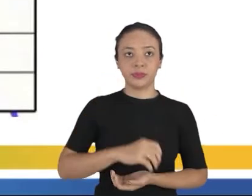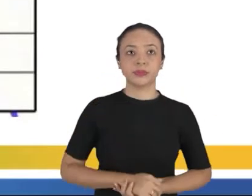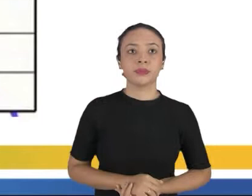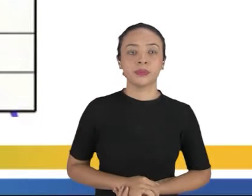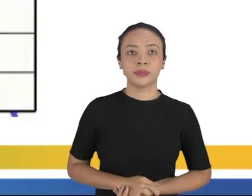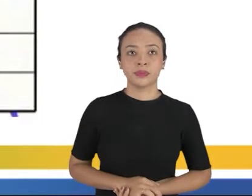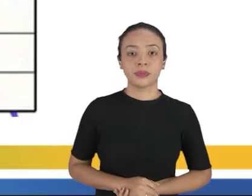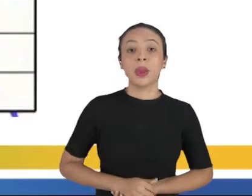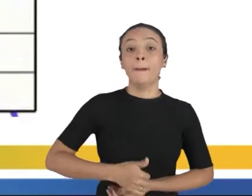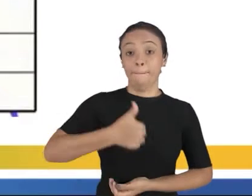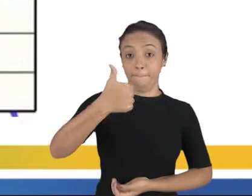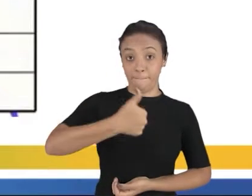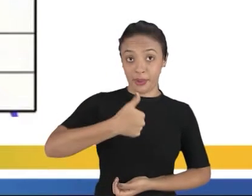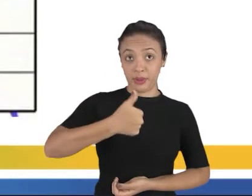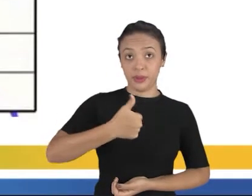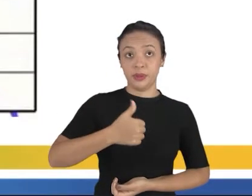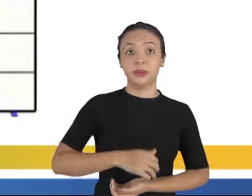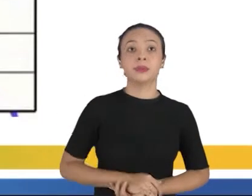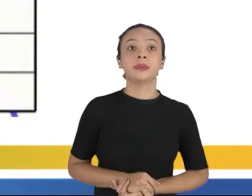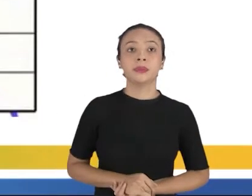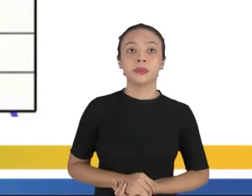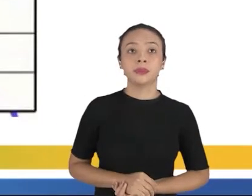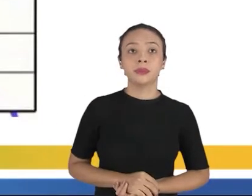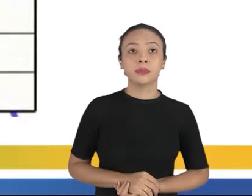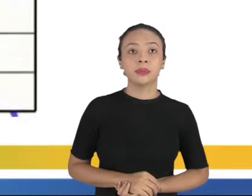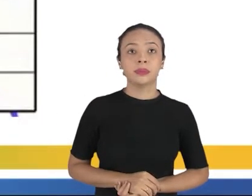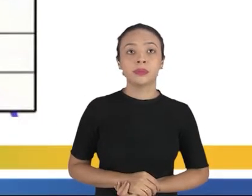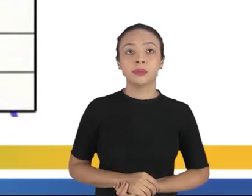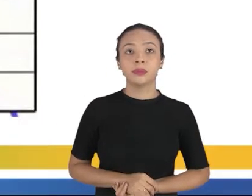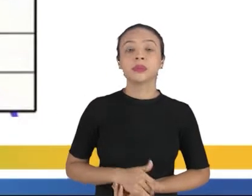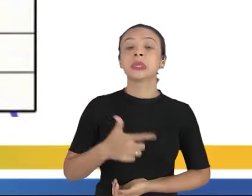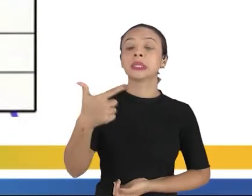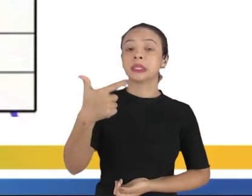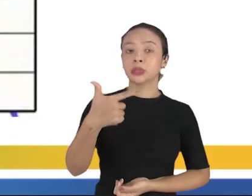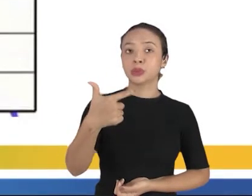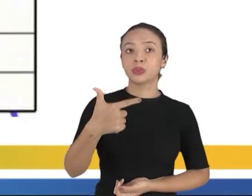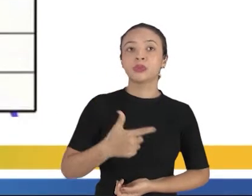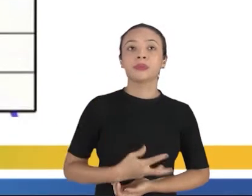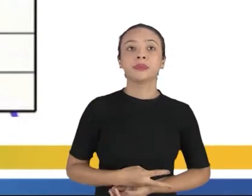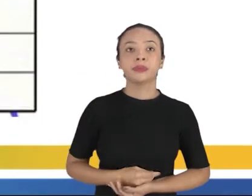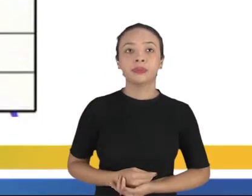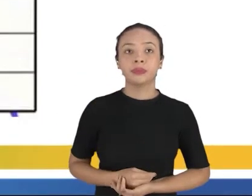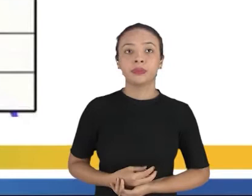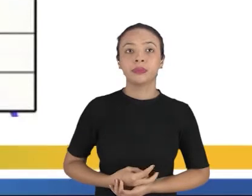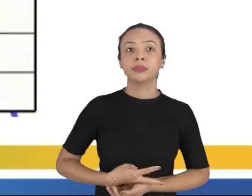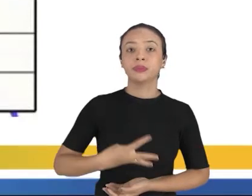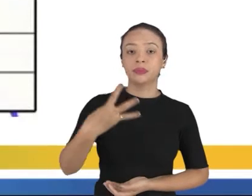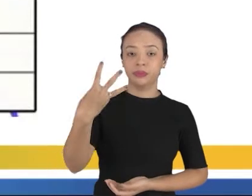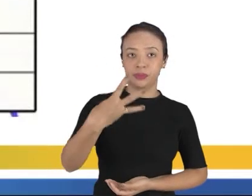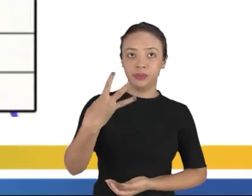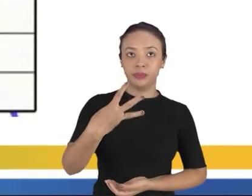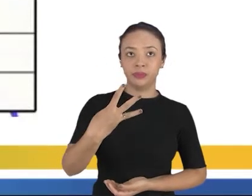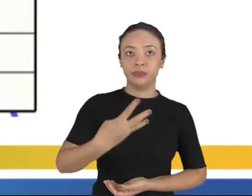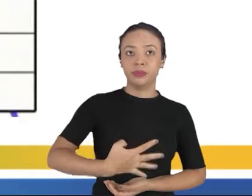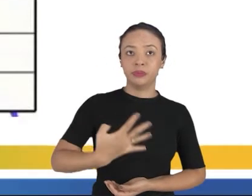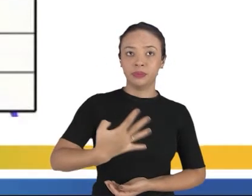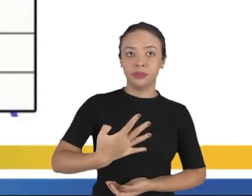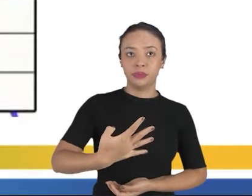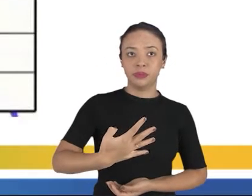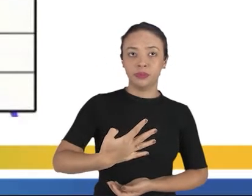First, que é o primeiro, e assim vai seguir. Second, segundo. Third,